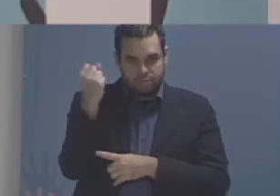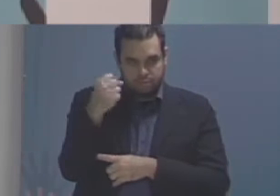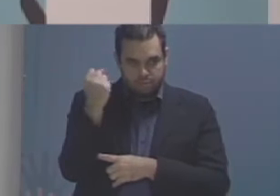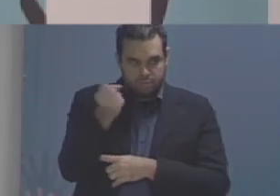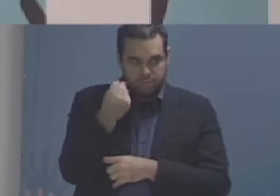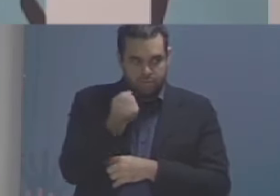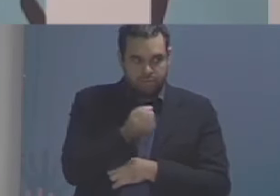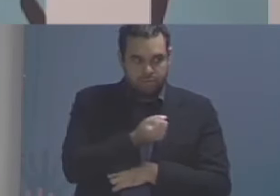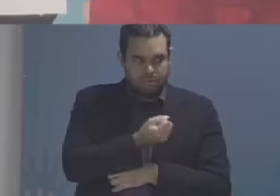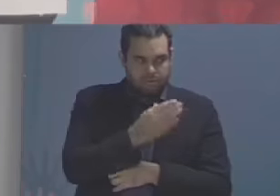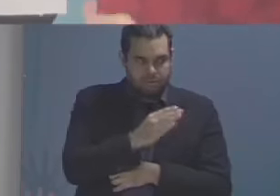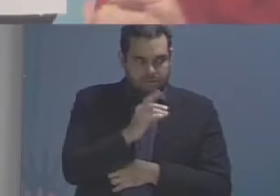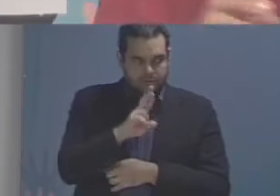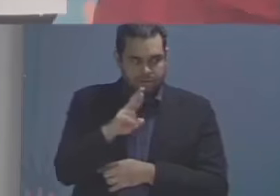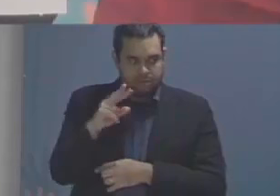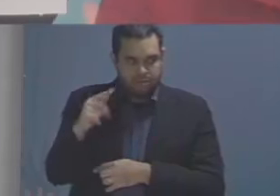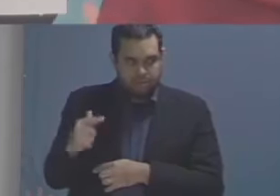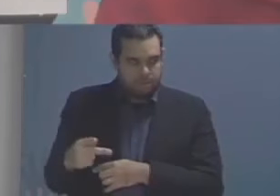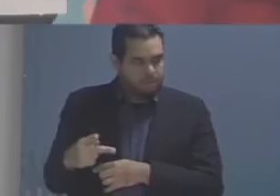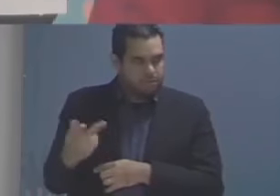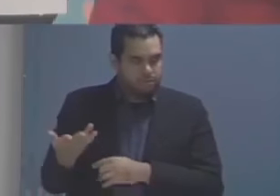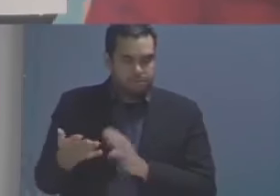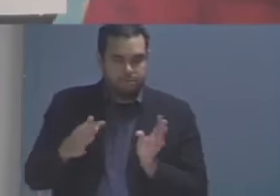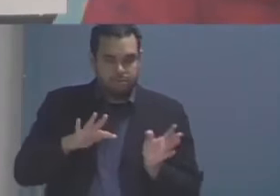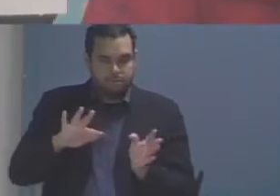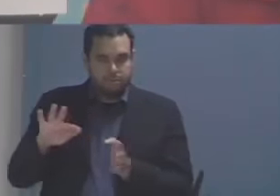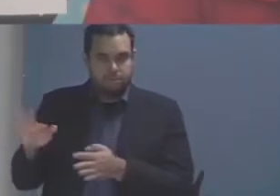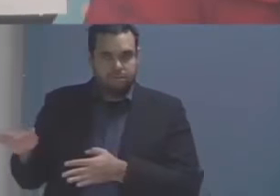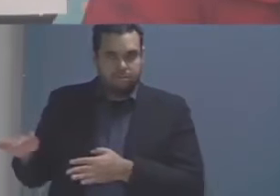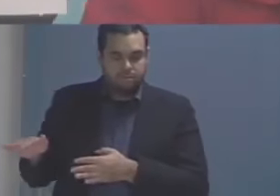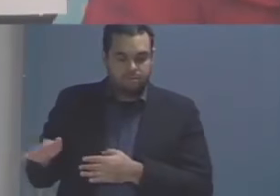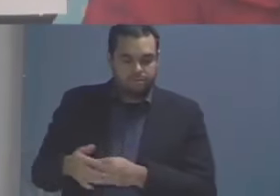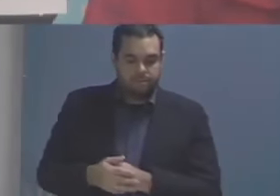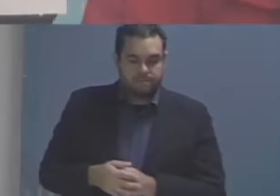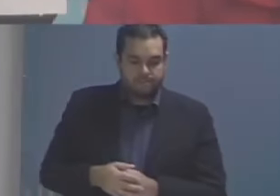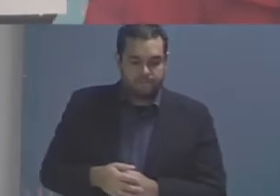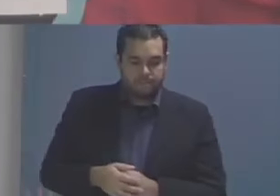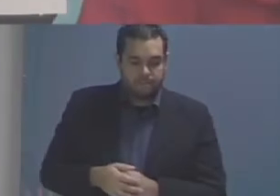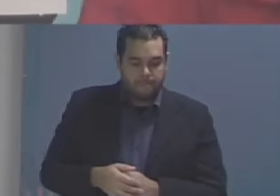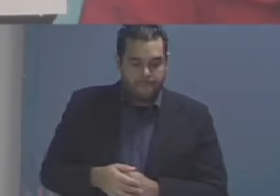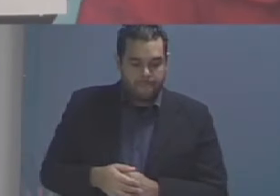10677. 1 minuto e 30, candidato. Muito boa pergunta.